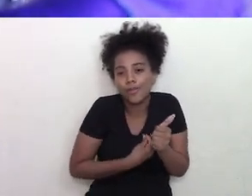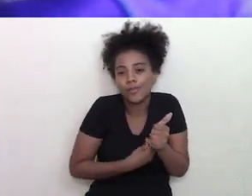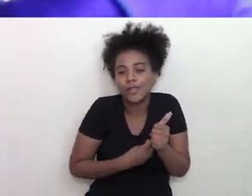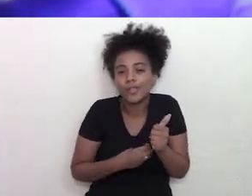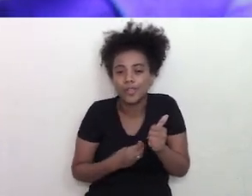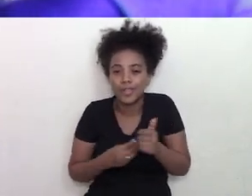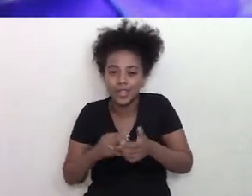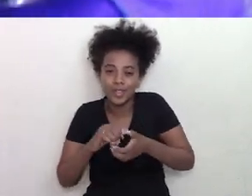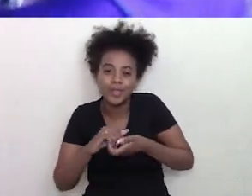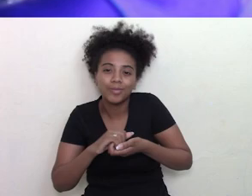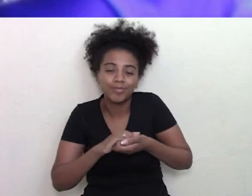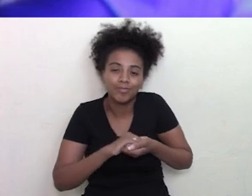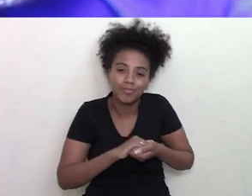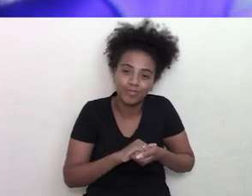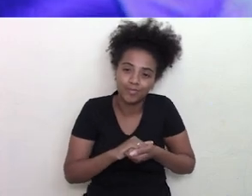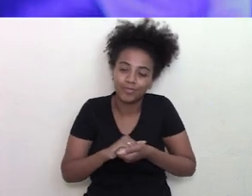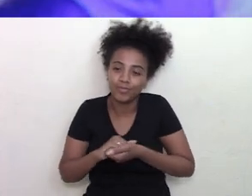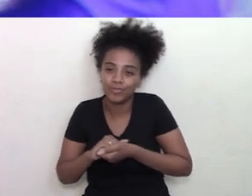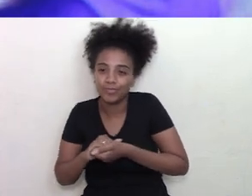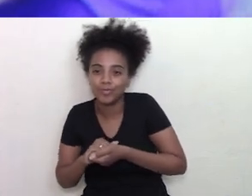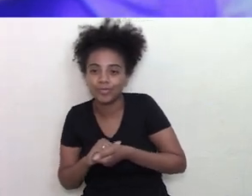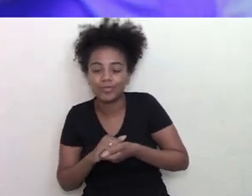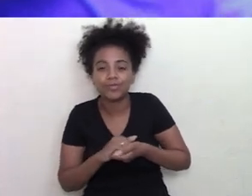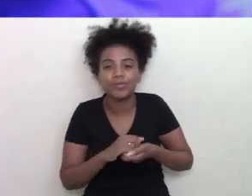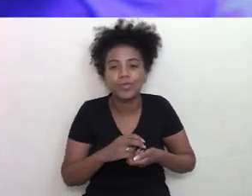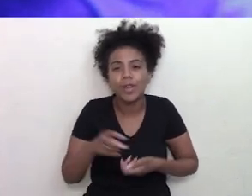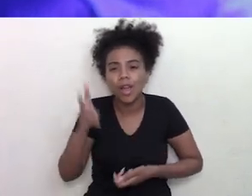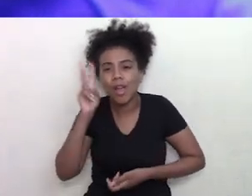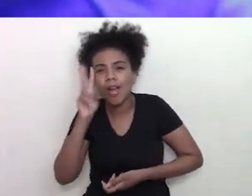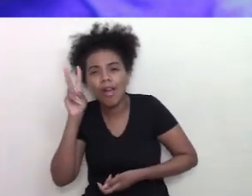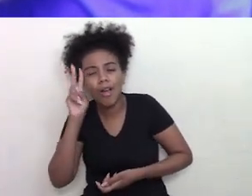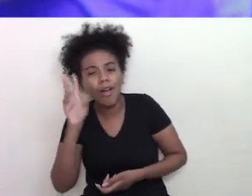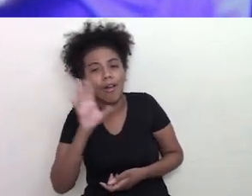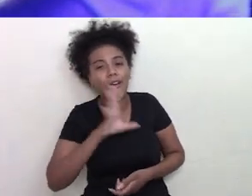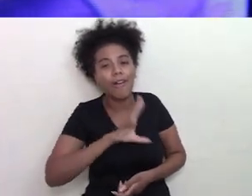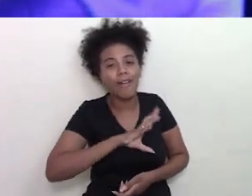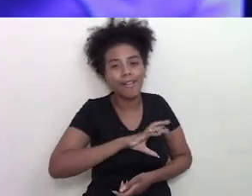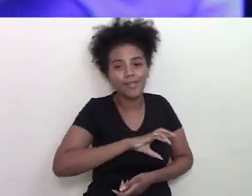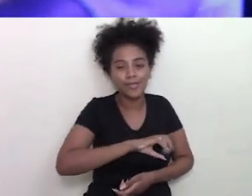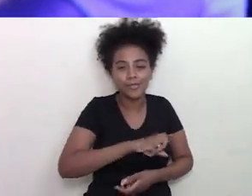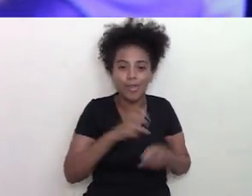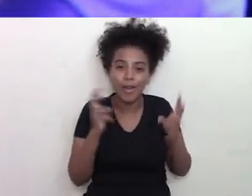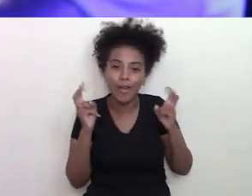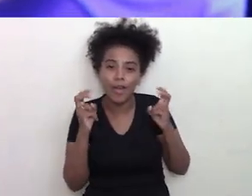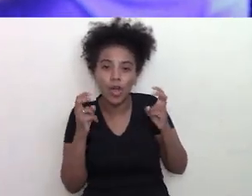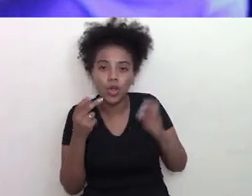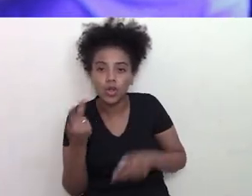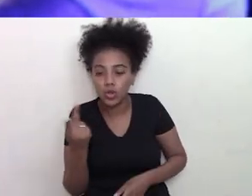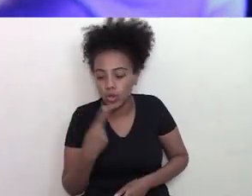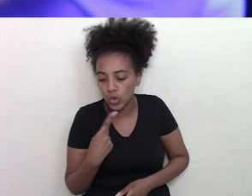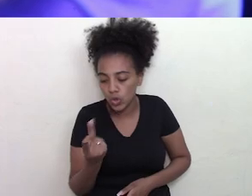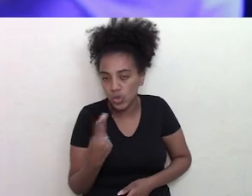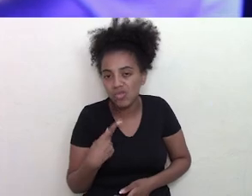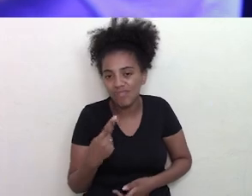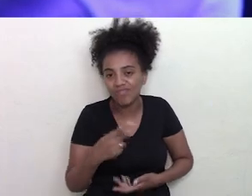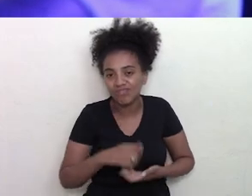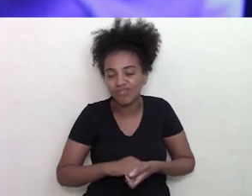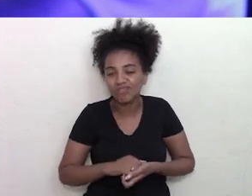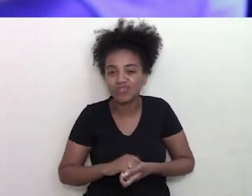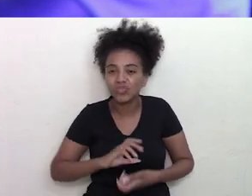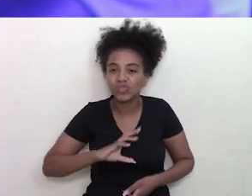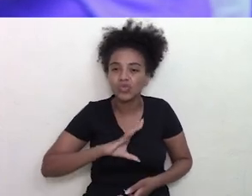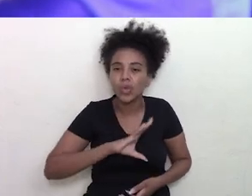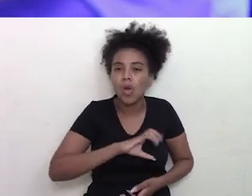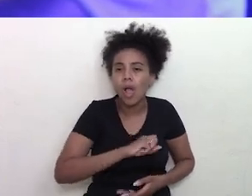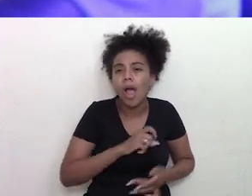Nós dois. Minha ideia, minha história de amor e o assunto é nós dois. Dois amantes namorando na